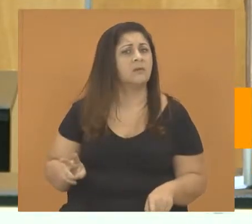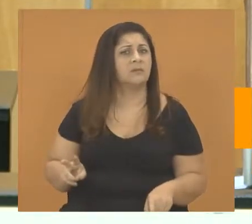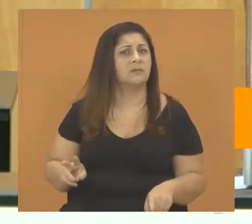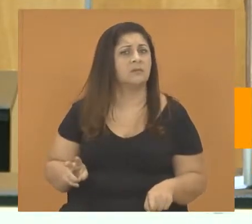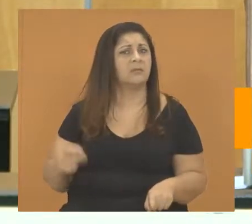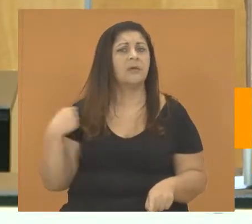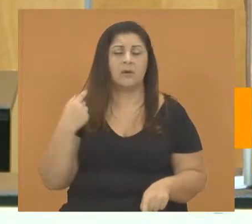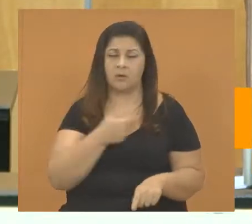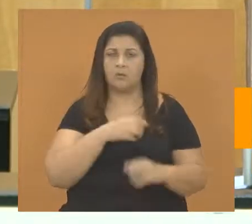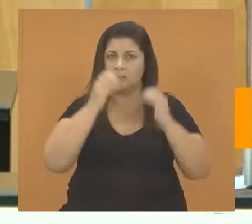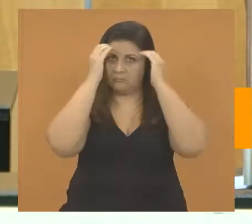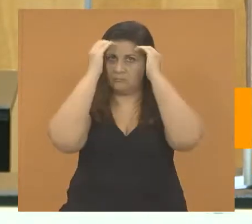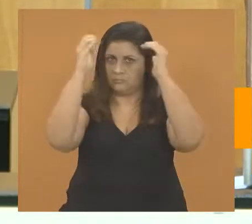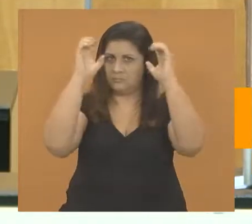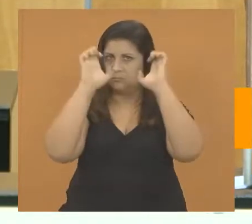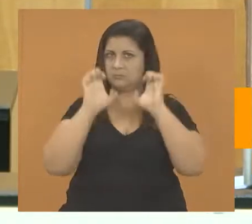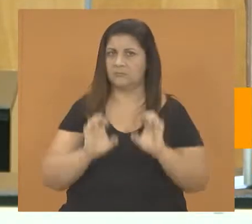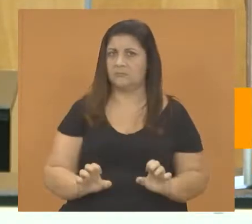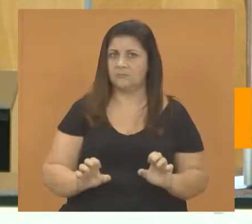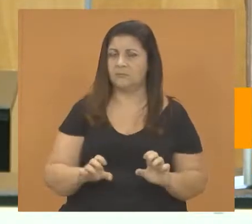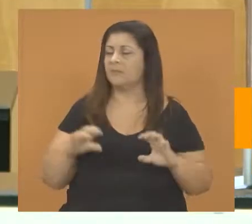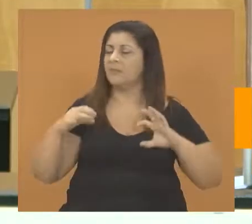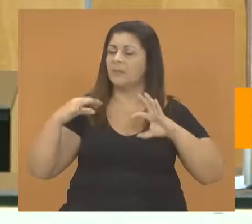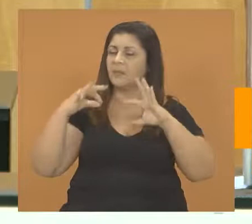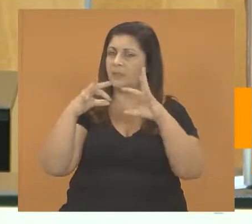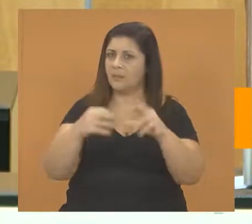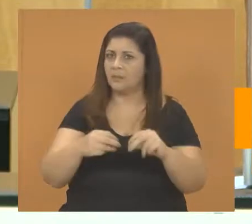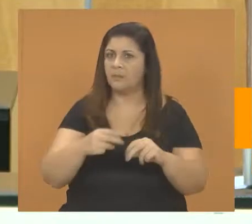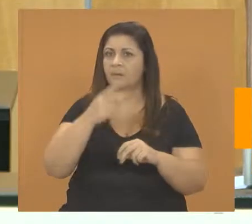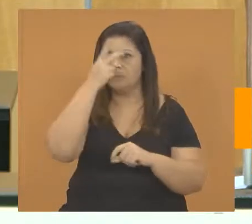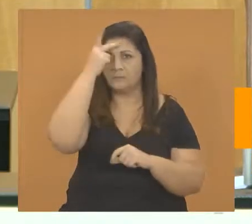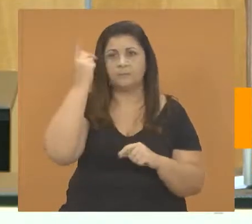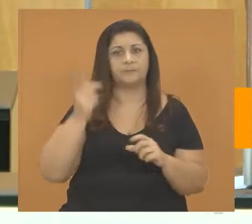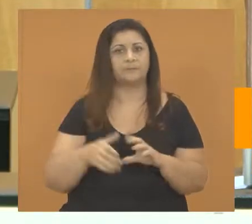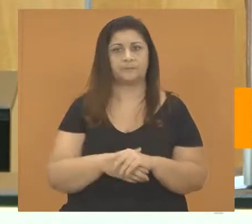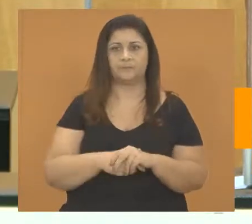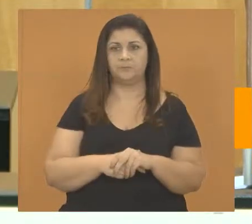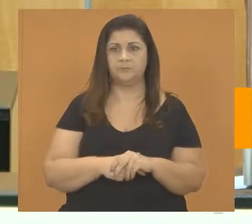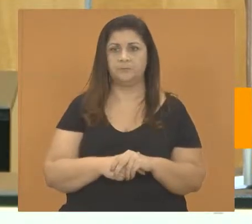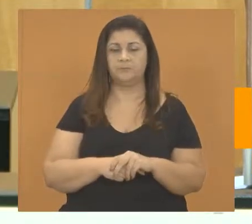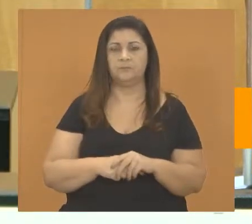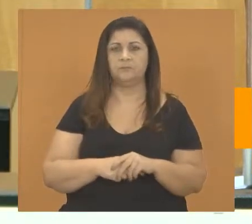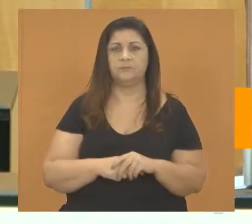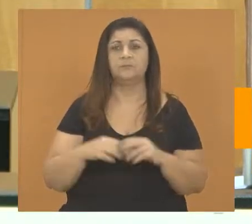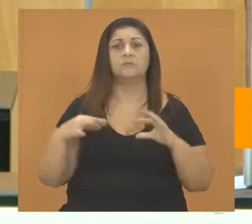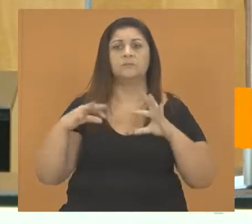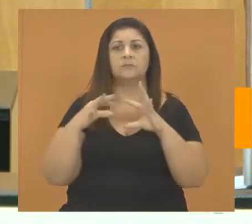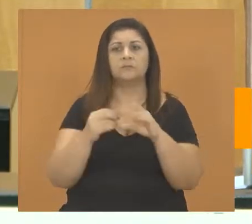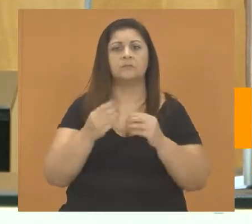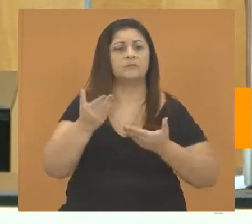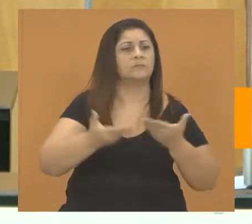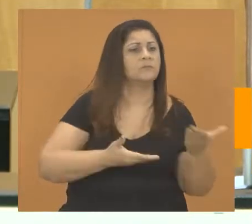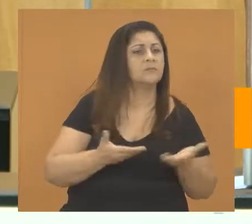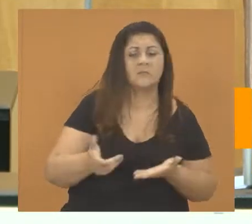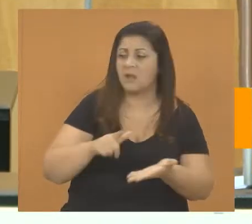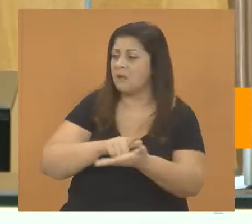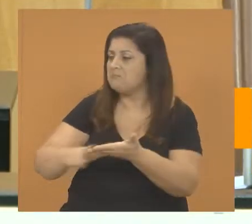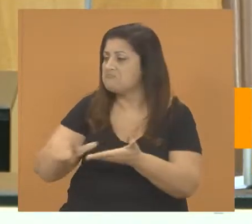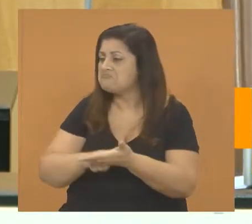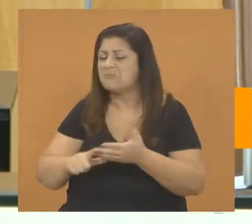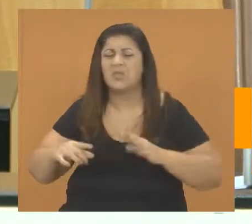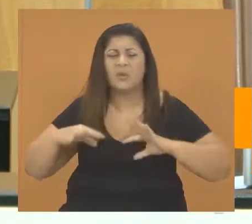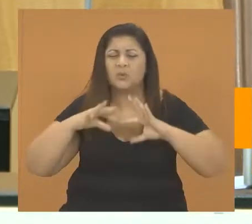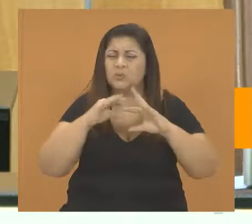da casa os secretários também tem os diretores também tem aquele atendente aquele servidor que cuida da limpeza e higiene dos